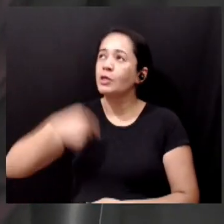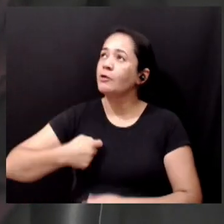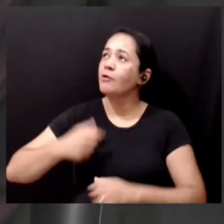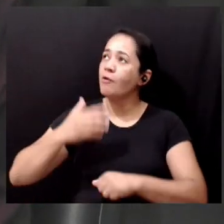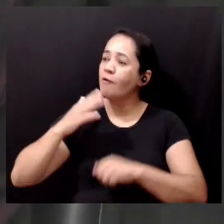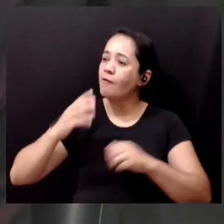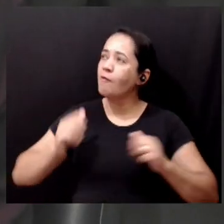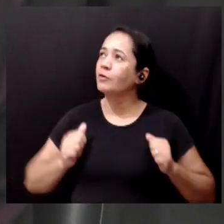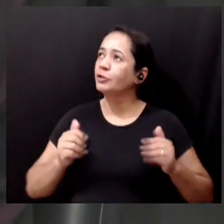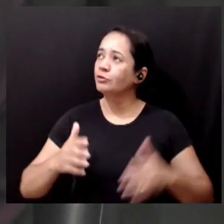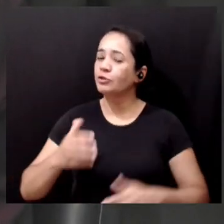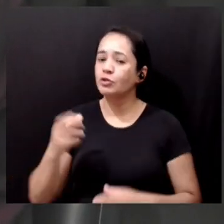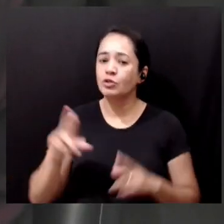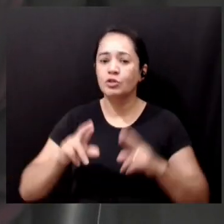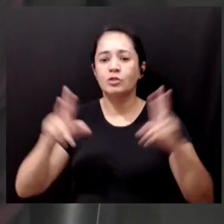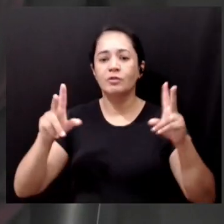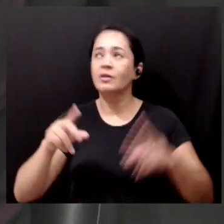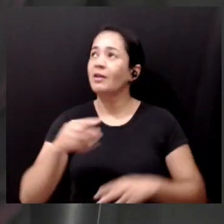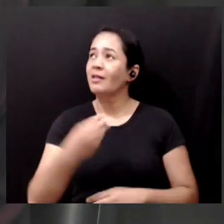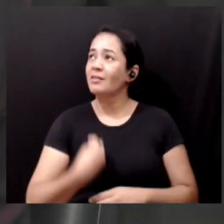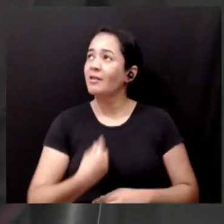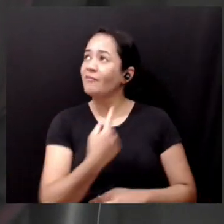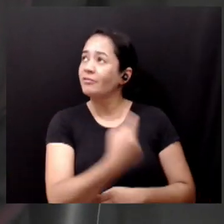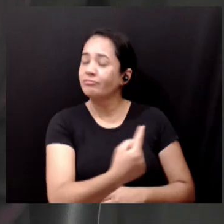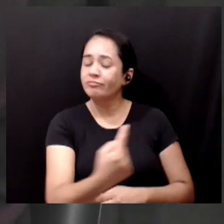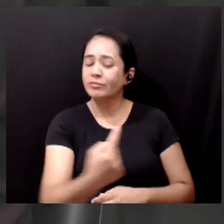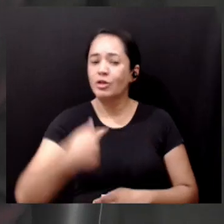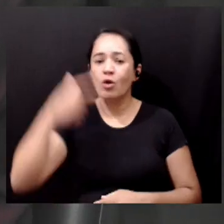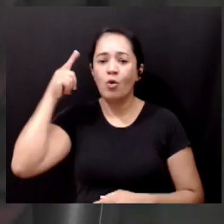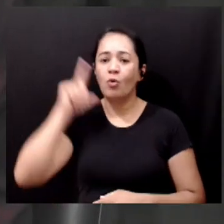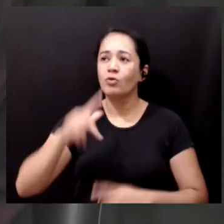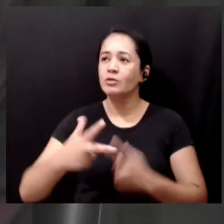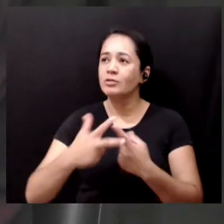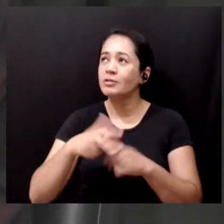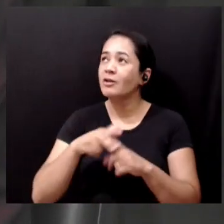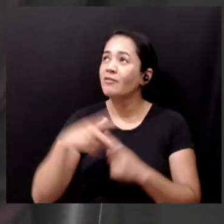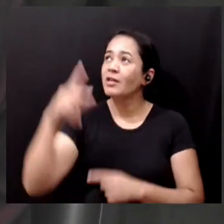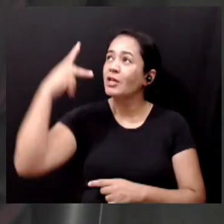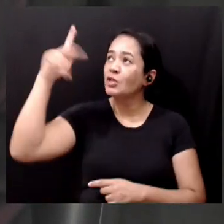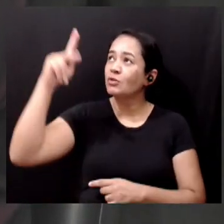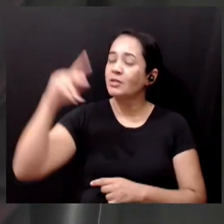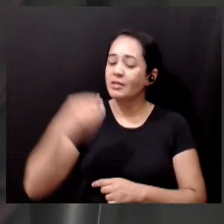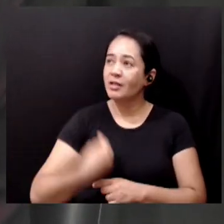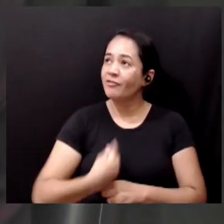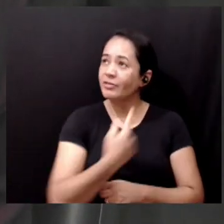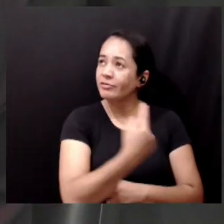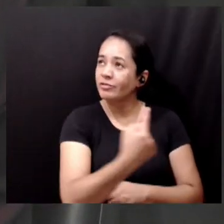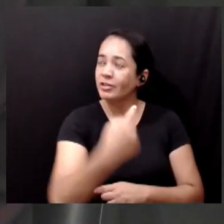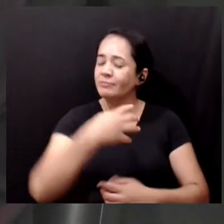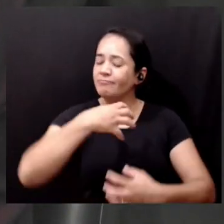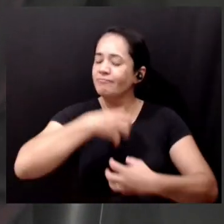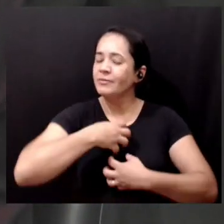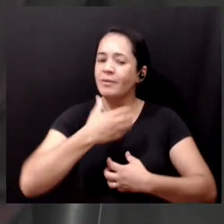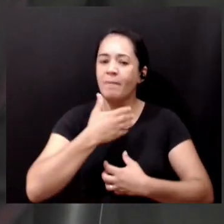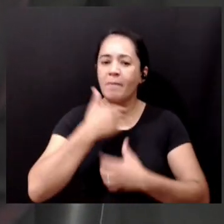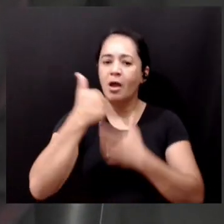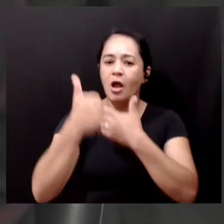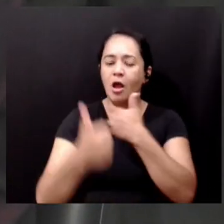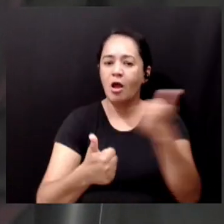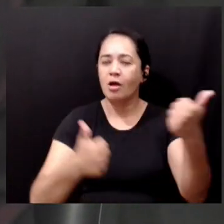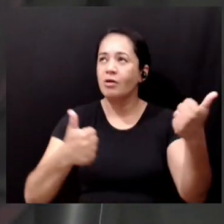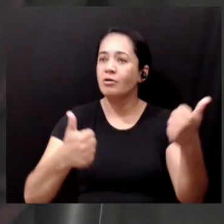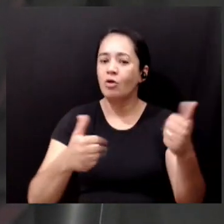pessoas e que eu consiga ser um instrumento seu para a vida das pessoas, para que elas se sintam melhores, para ser um ambiente de